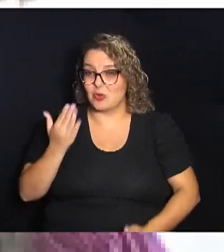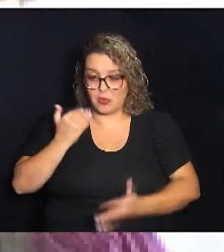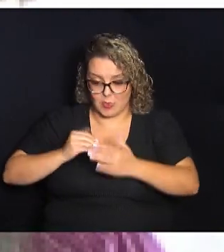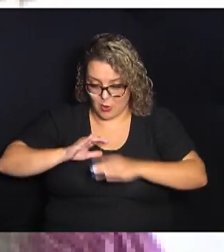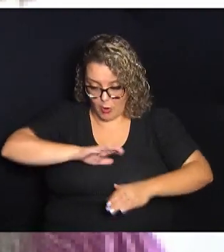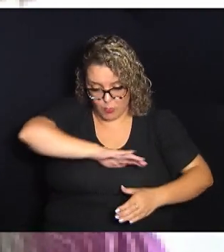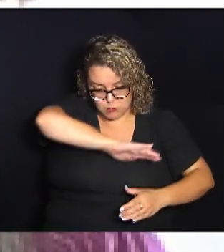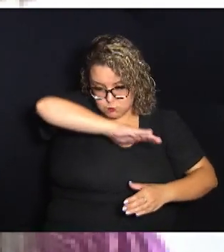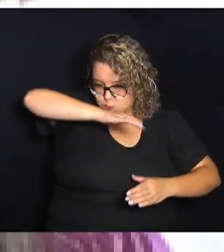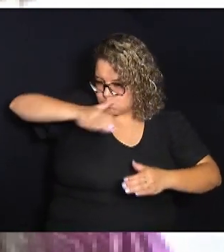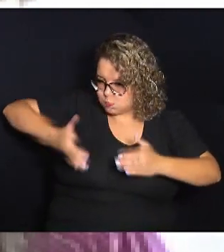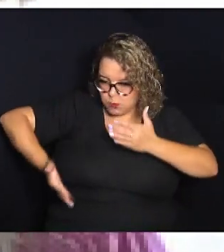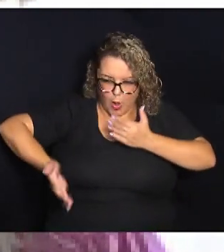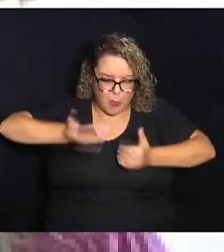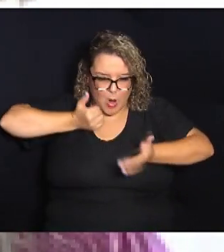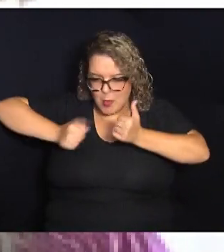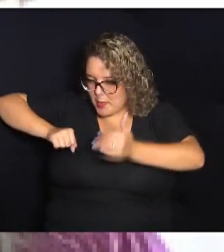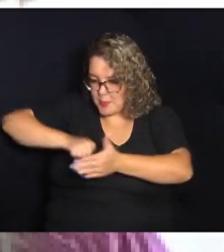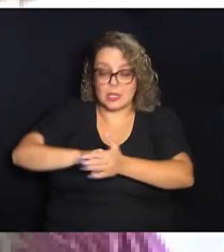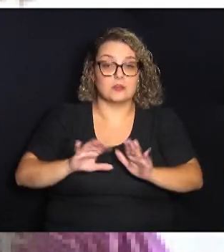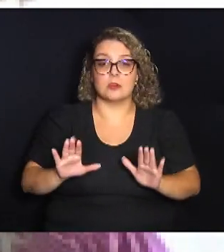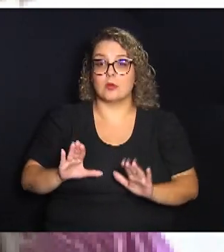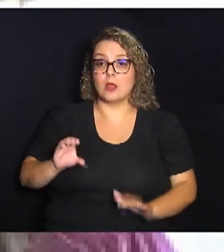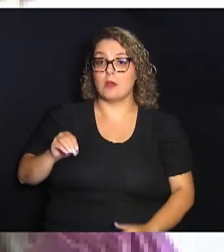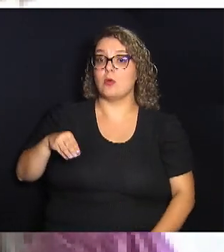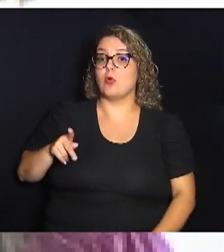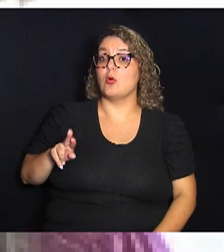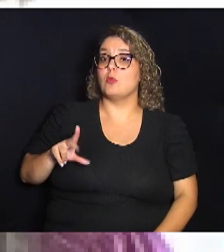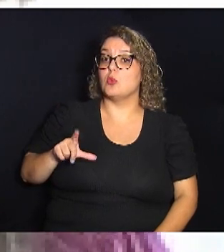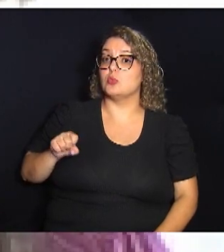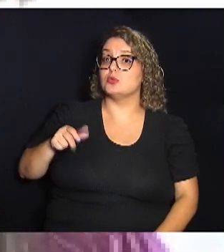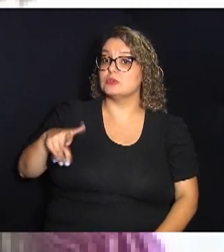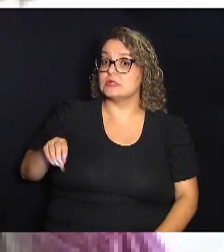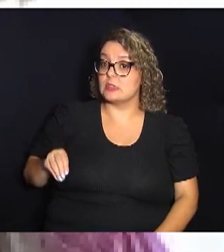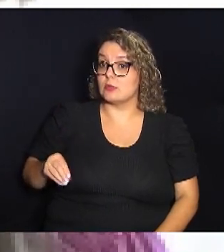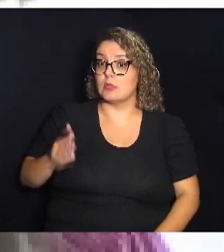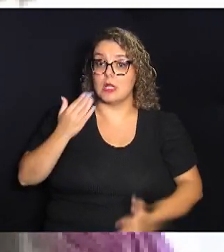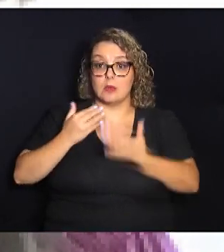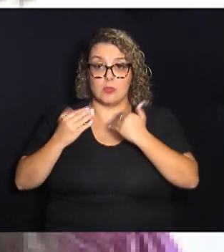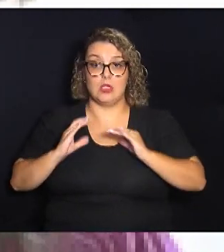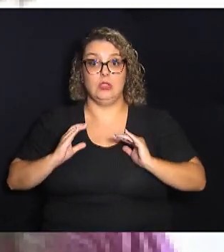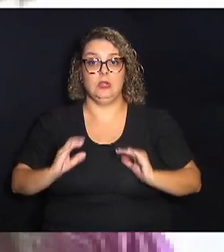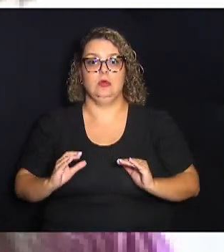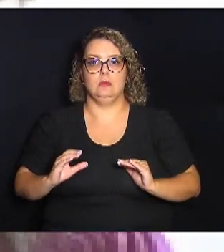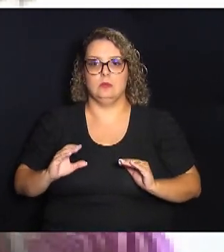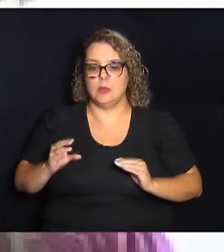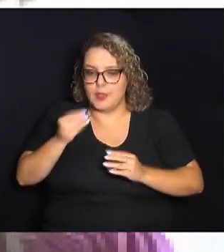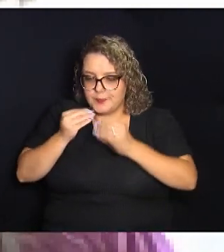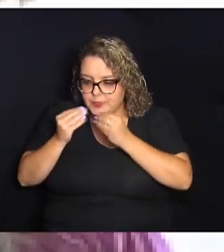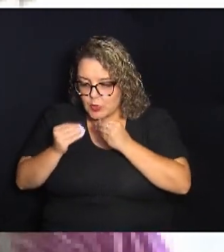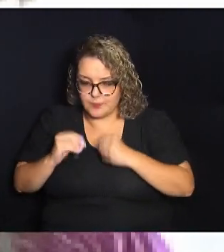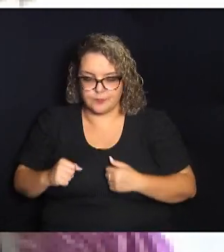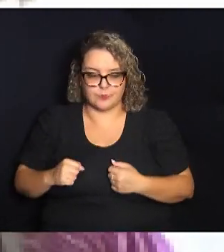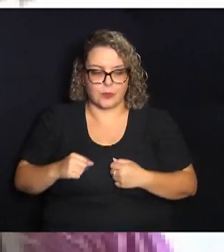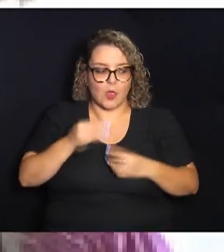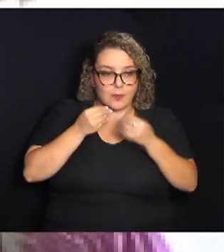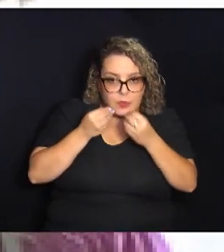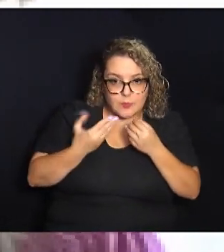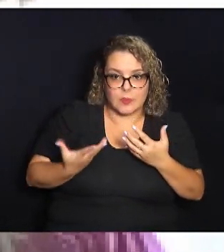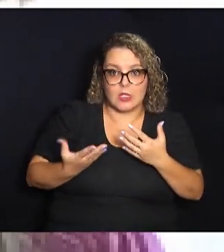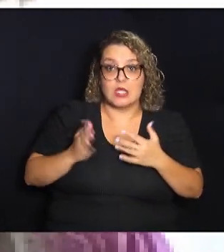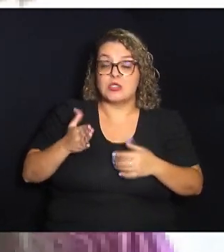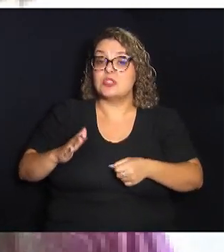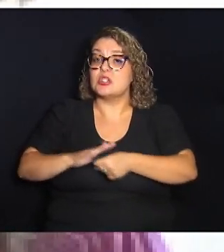de comida, né? Mas a compulsão alimentar, ela vem de um comportamento de beliscar. Então, a pessoa até já está